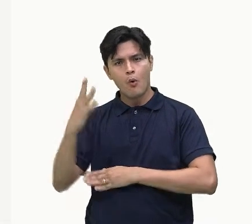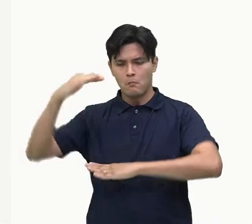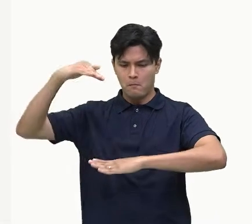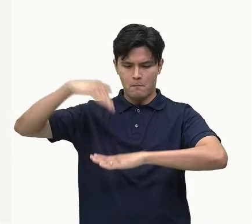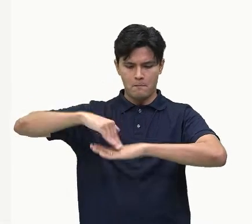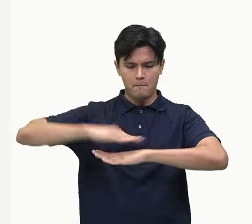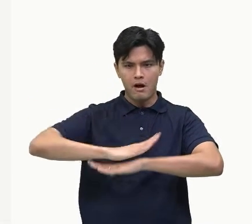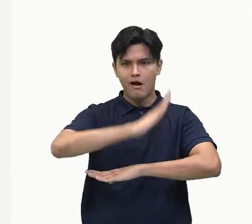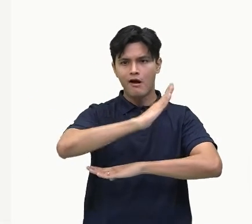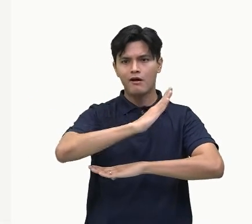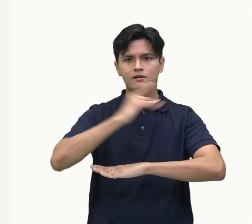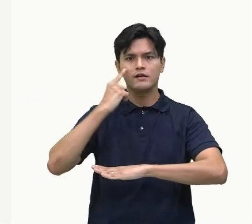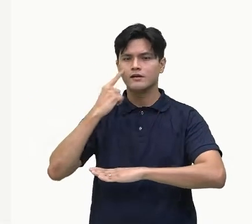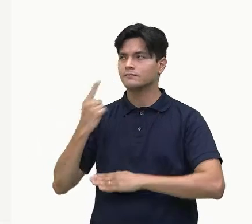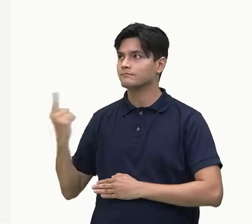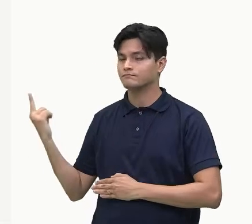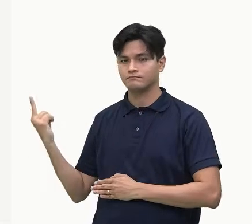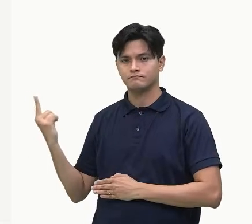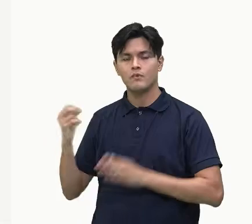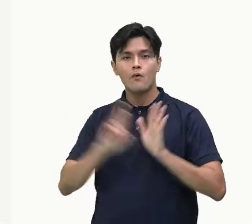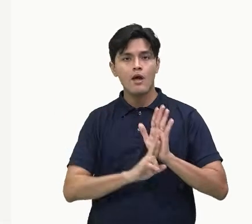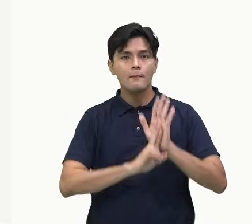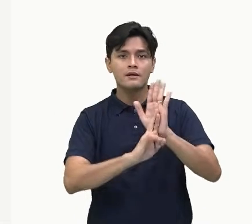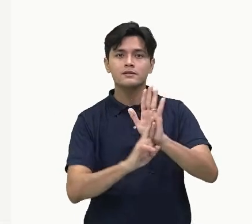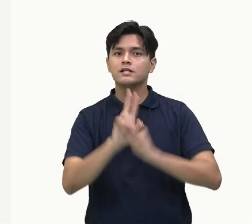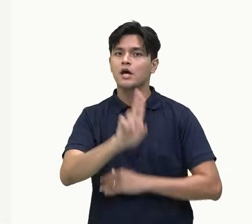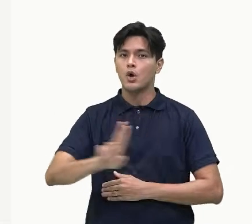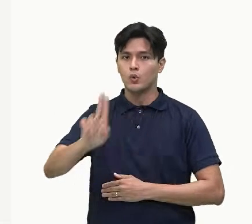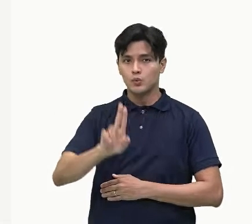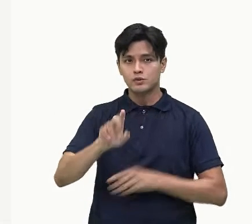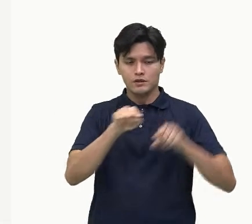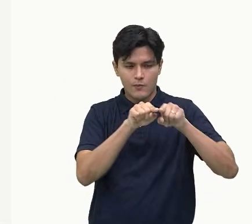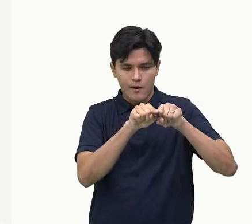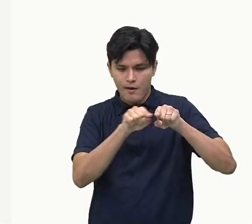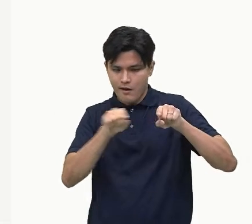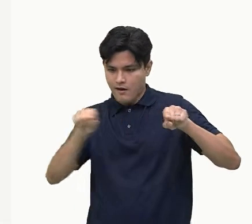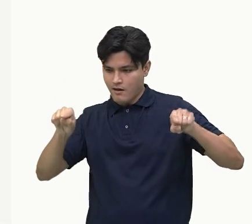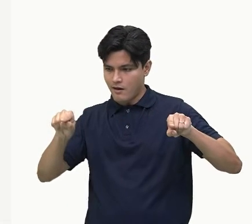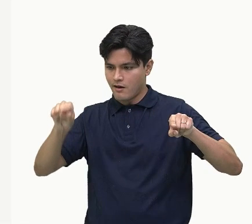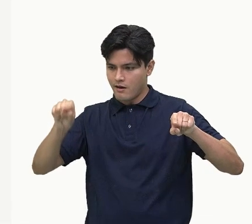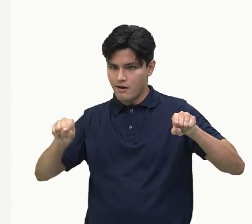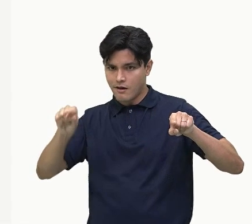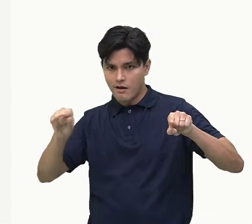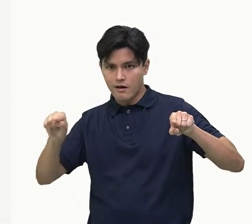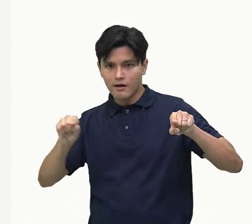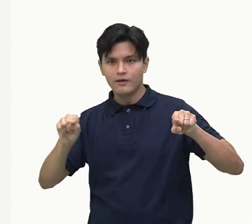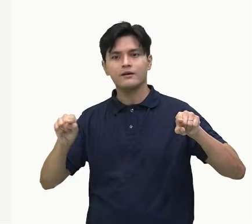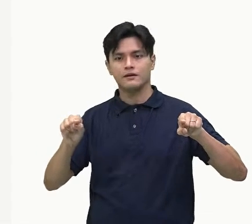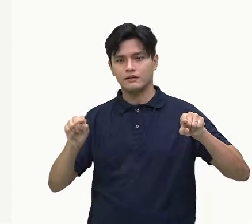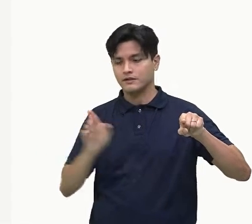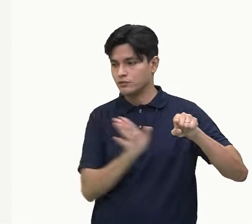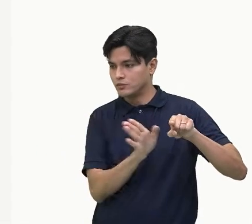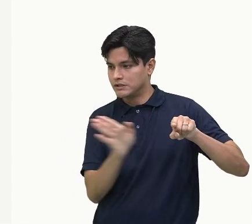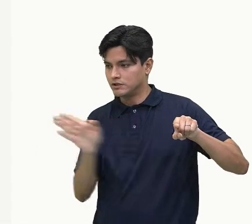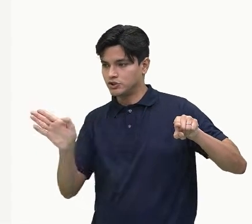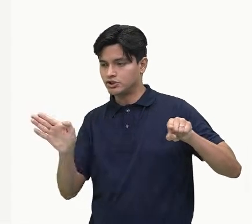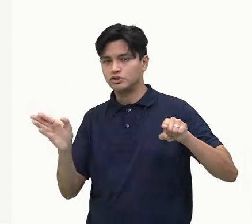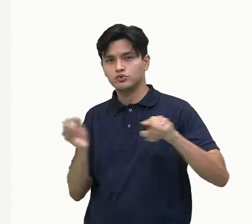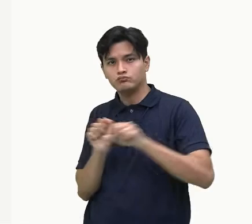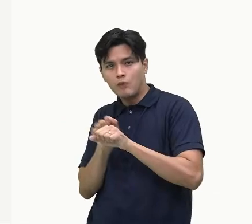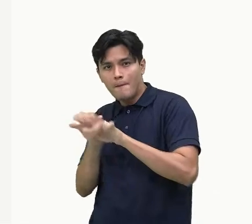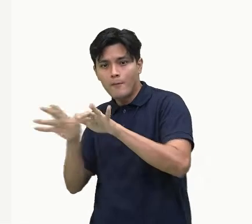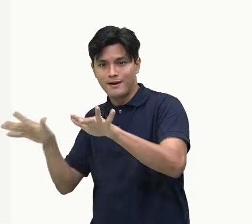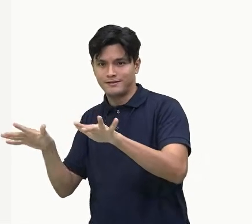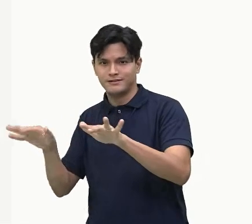Representa-se um raio de luz por um segmento de reta orientado no sentido da propagação. Então aqui está